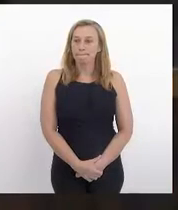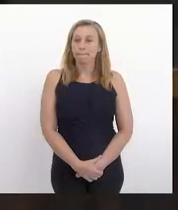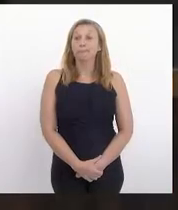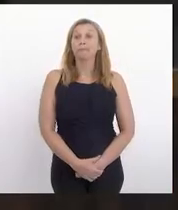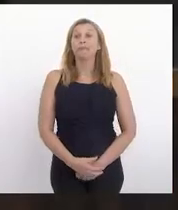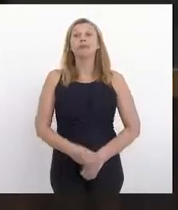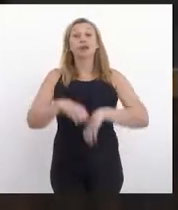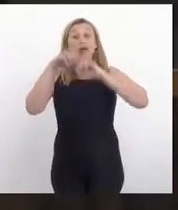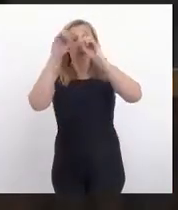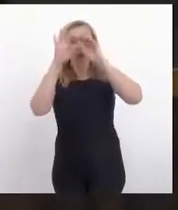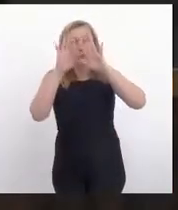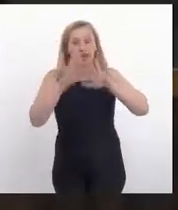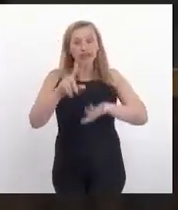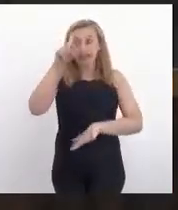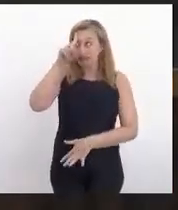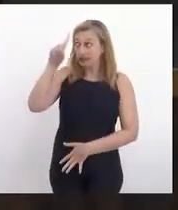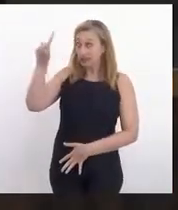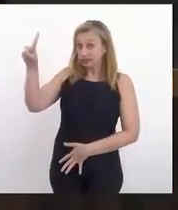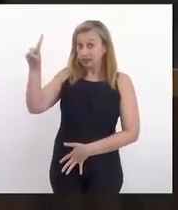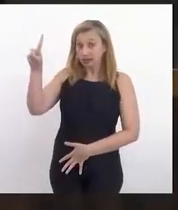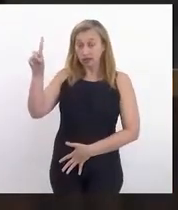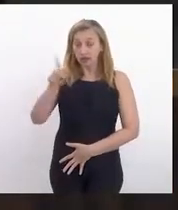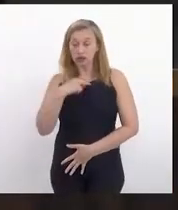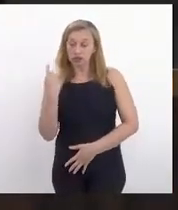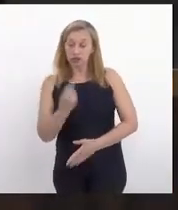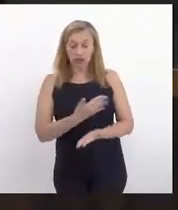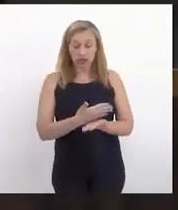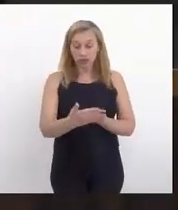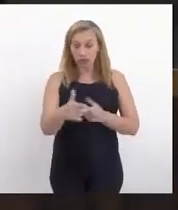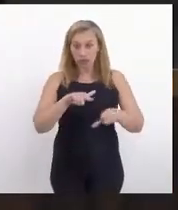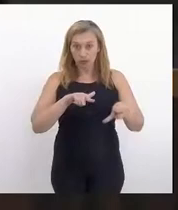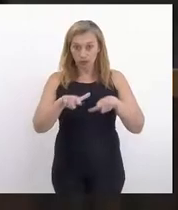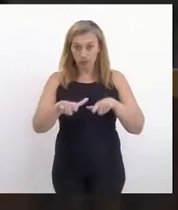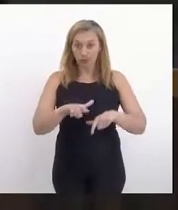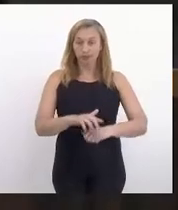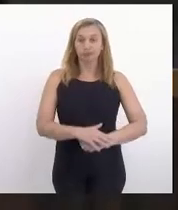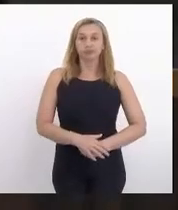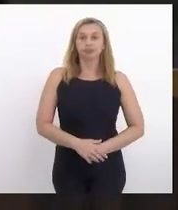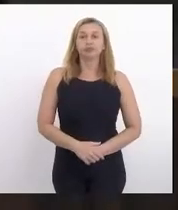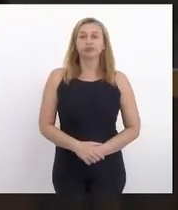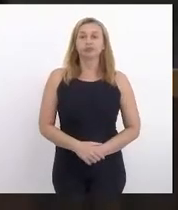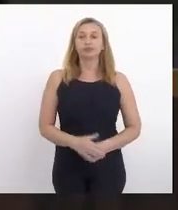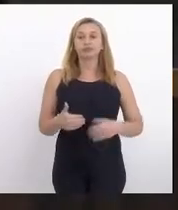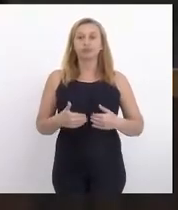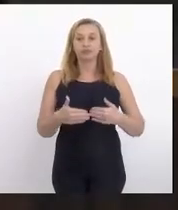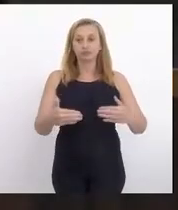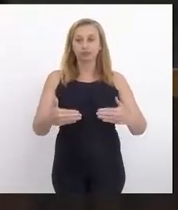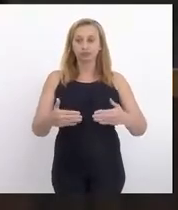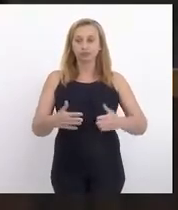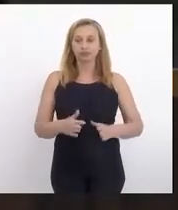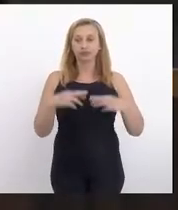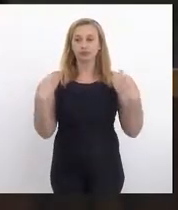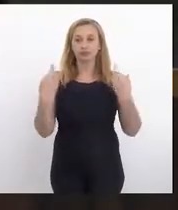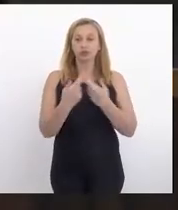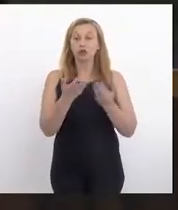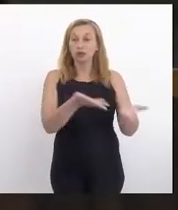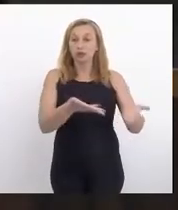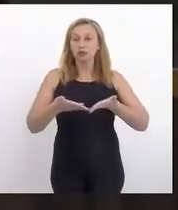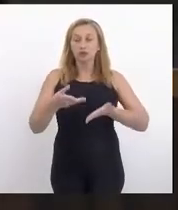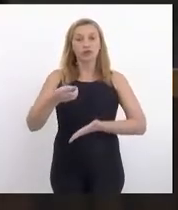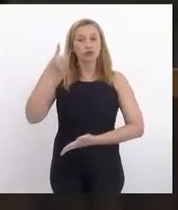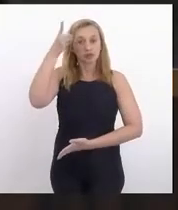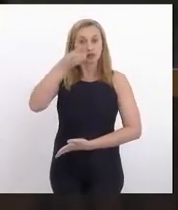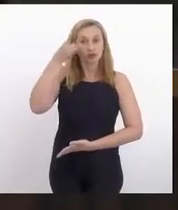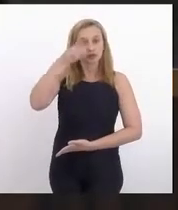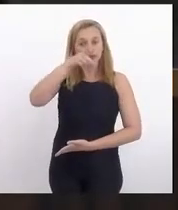Havendo número legal e sobre a proteção de Deus, iniciamos os nossos trabalhos. Está aberta a sessão. A presidência convida